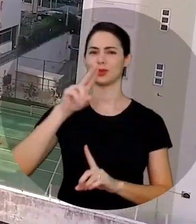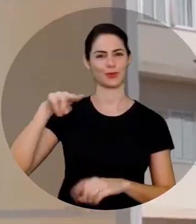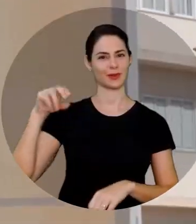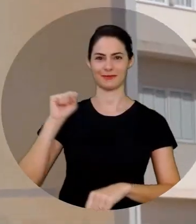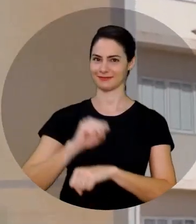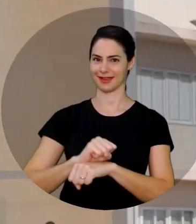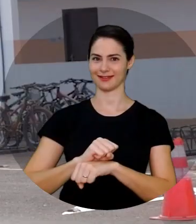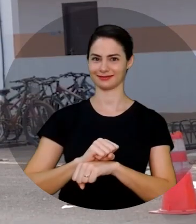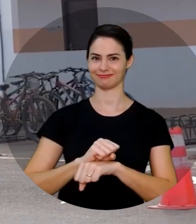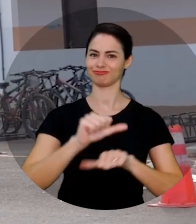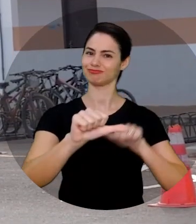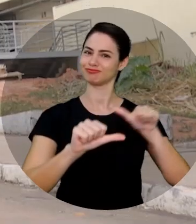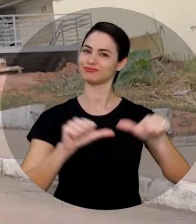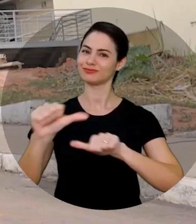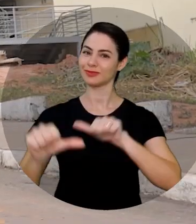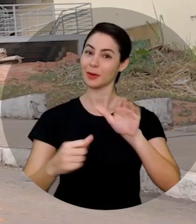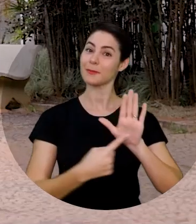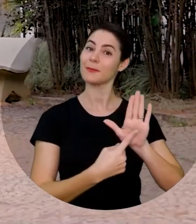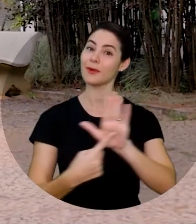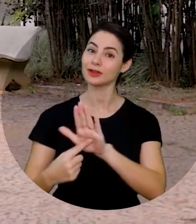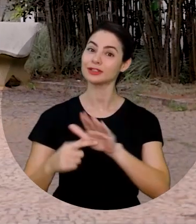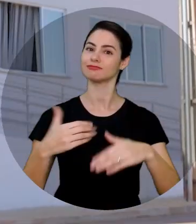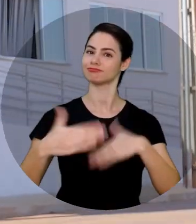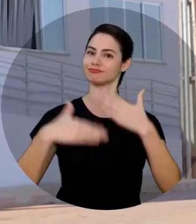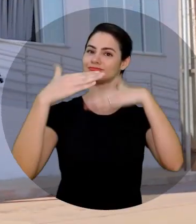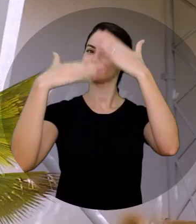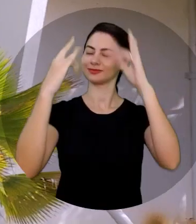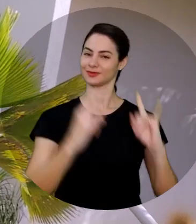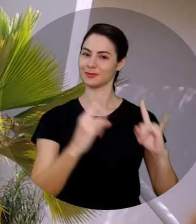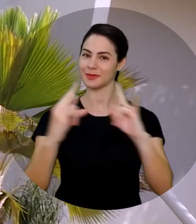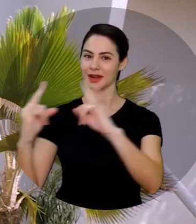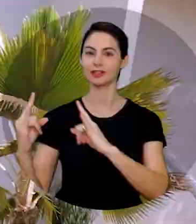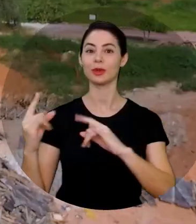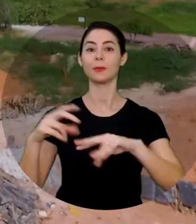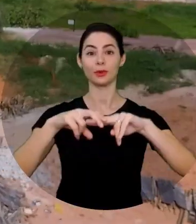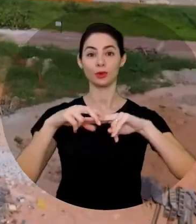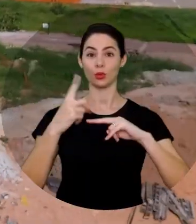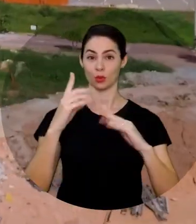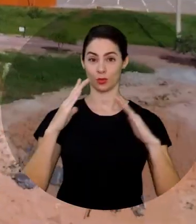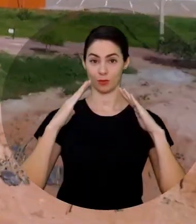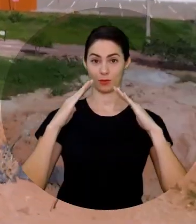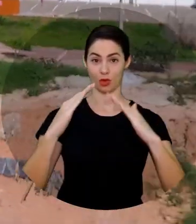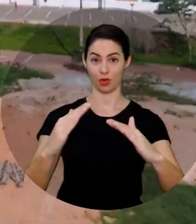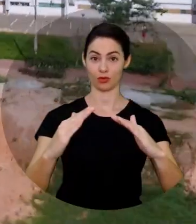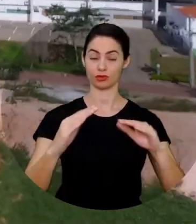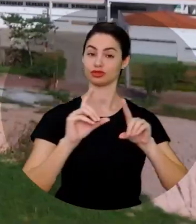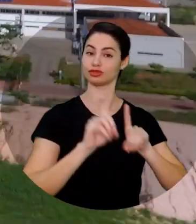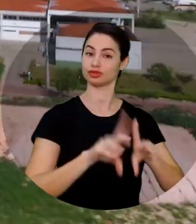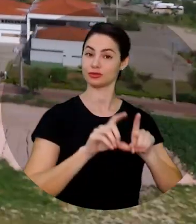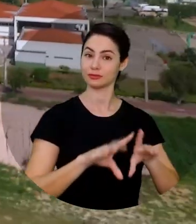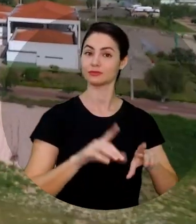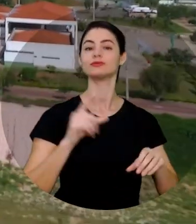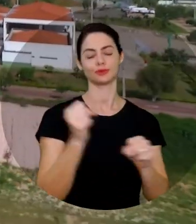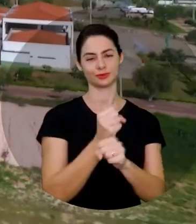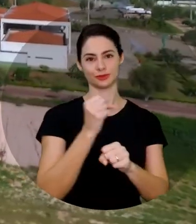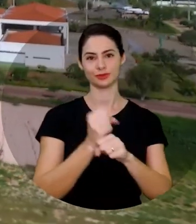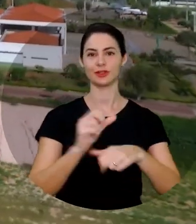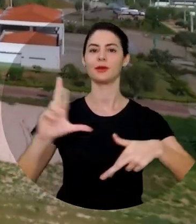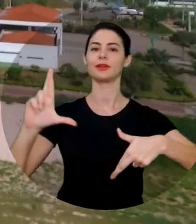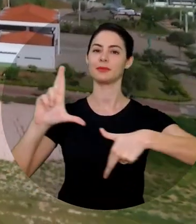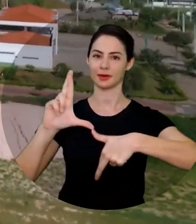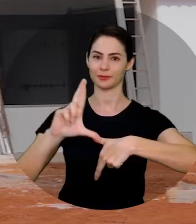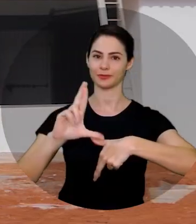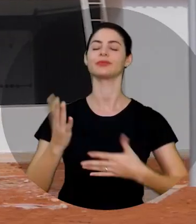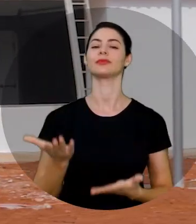IFMG nunca para, e esse dinamismo se reflete no desenvolvimento de sua estrutura. Não é à toa que um bloco didático está em construção em Ribeirão